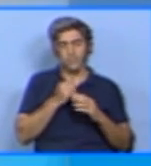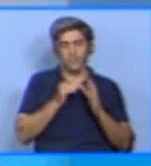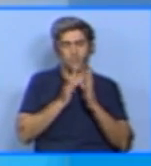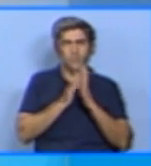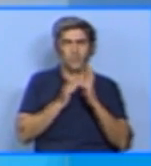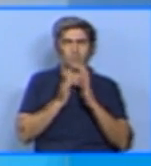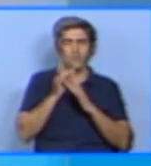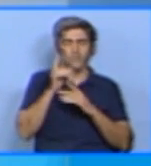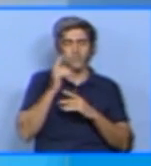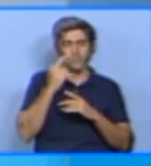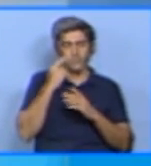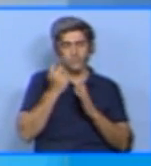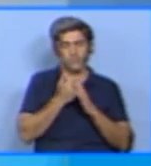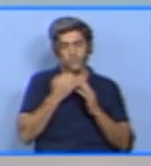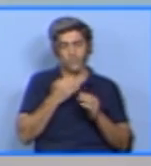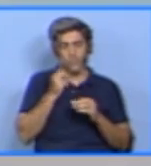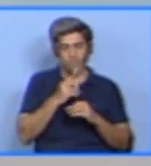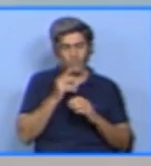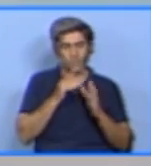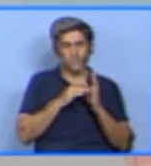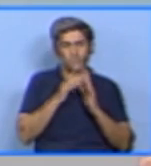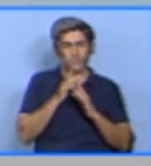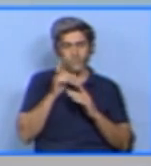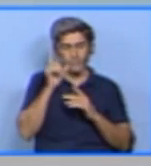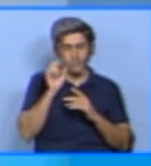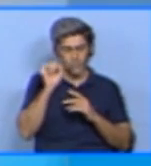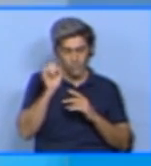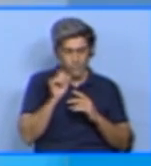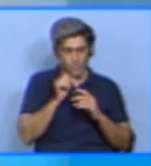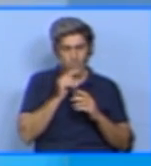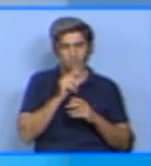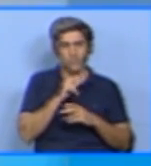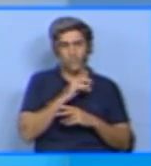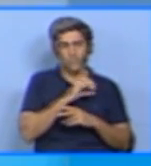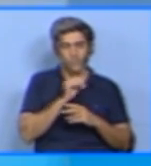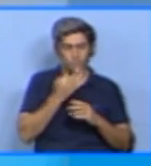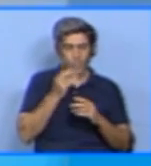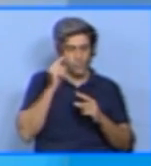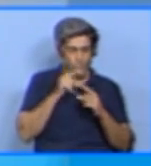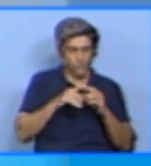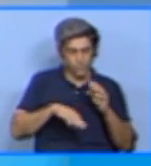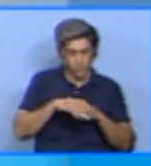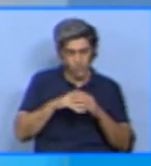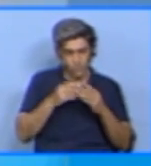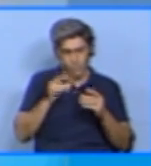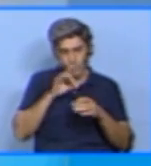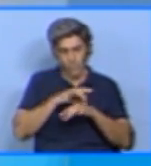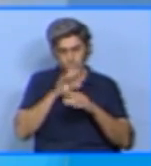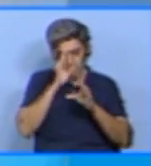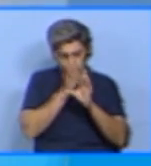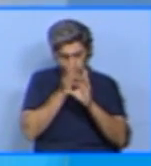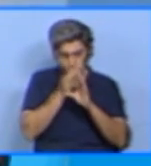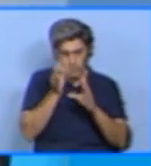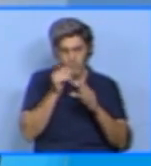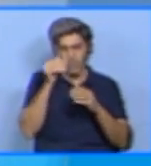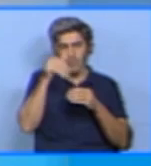Cristo, não é? Sim, mas os exorcismos de Cristo são curas de doenças psíquicas, fundamentalmente. Não tira